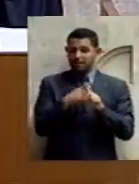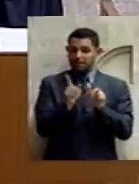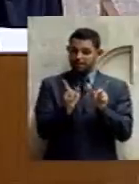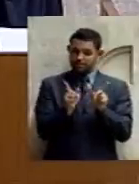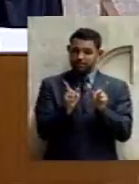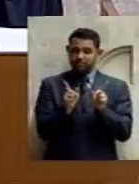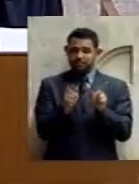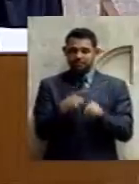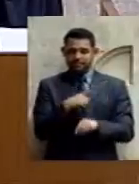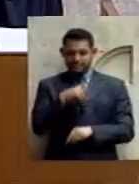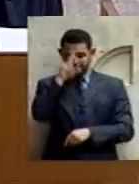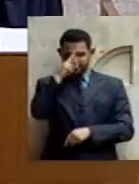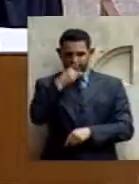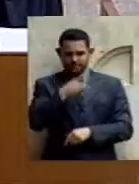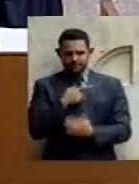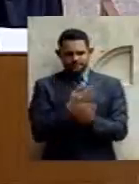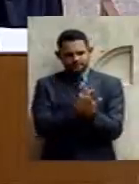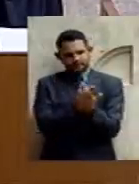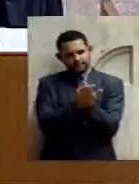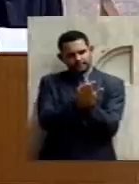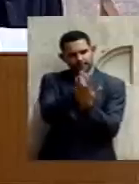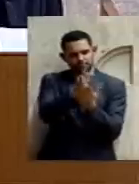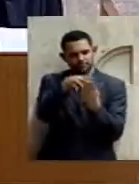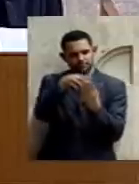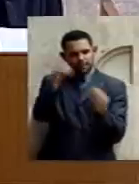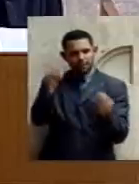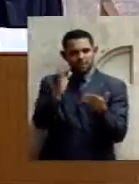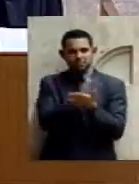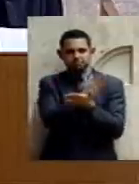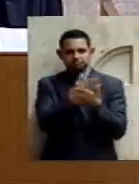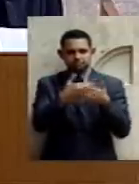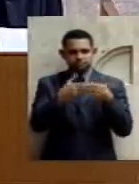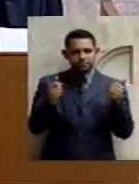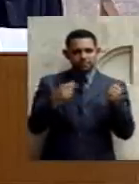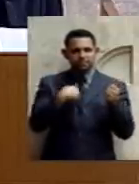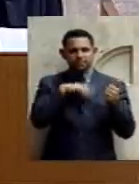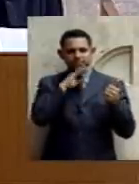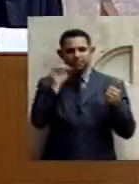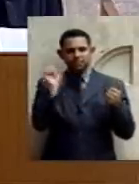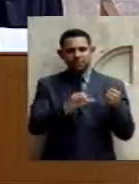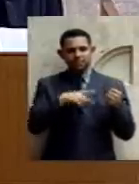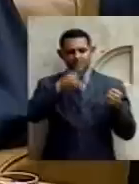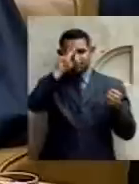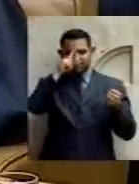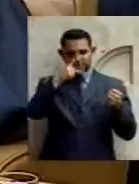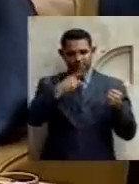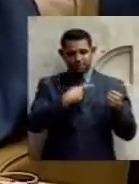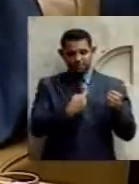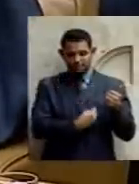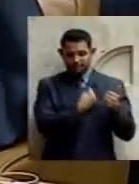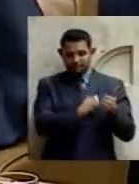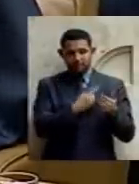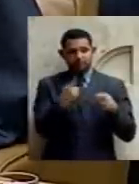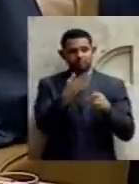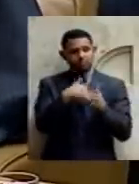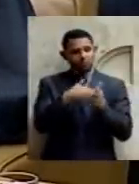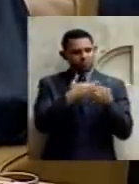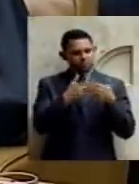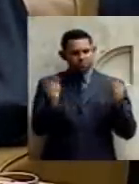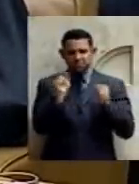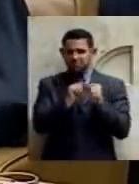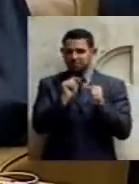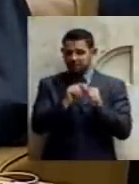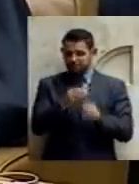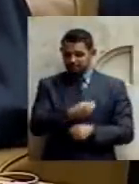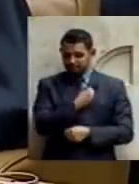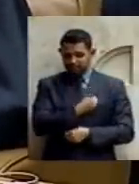si a retidão da alma que corta qualquer volta inútil sobre si mesma e sobre suas ações.